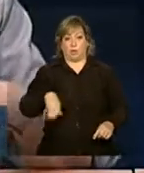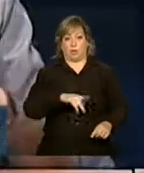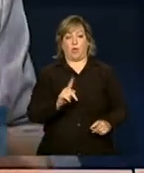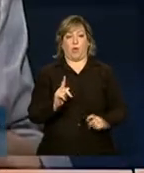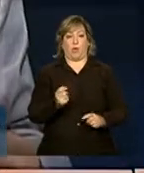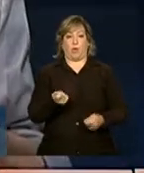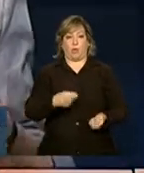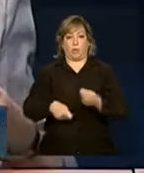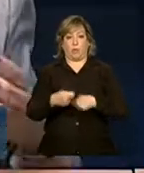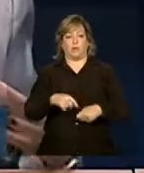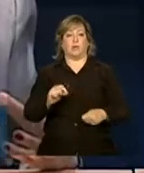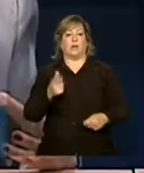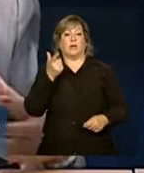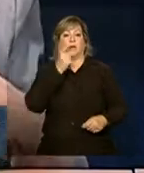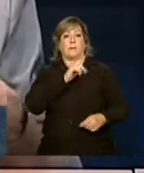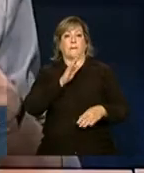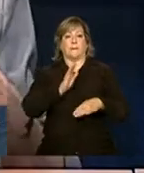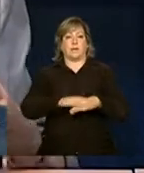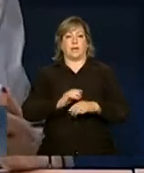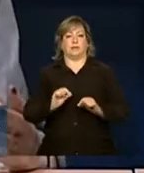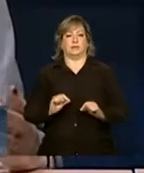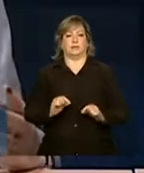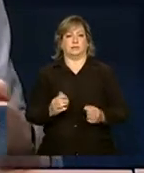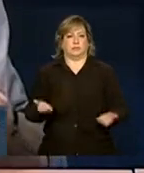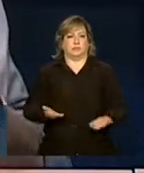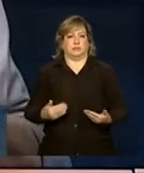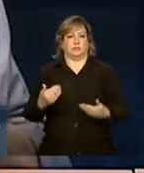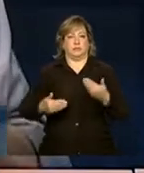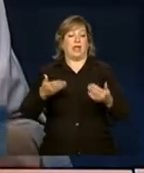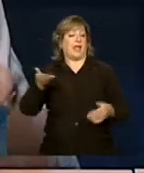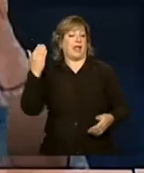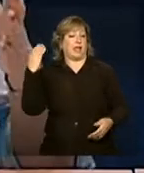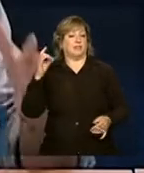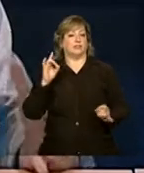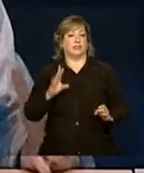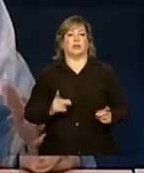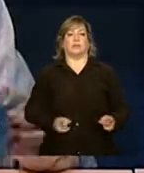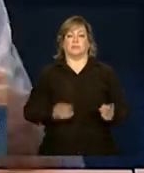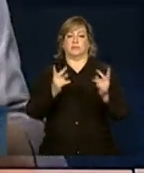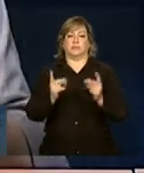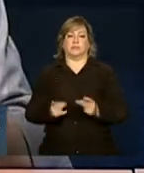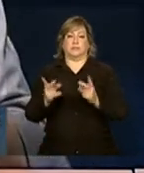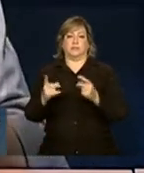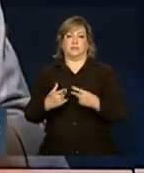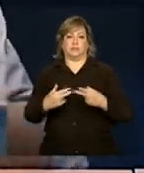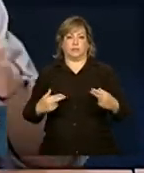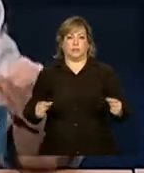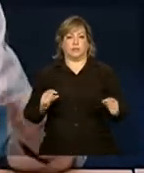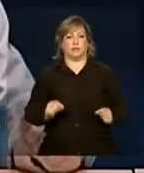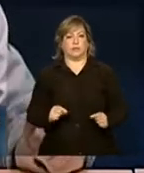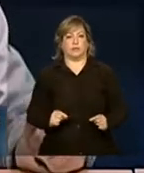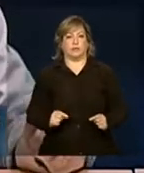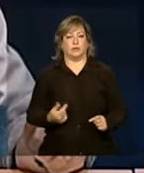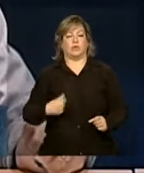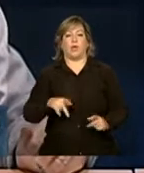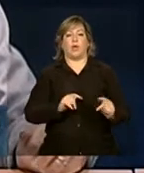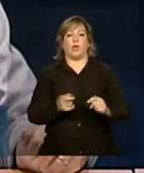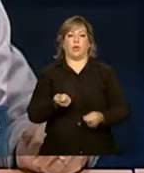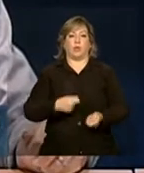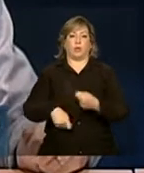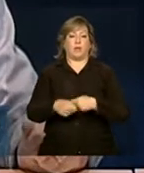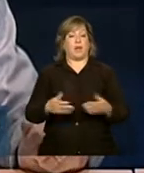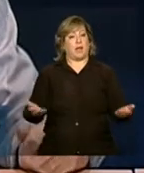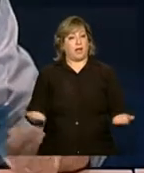nossa economia ganhou mais motores ante a gente só tinha a exportação com o mundus nessas sustentando a nossa economia